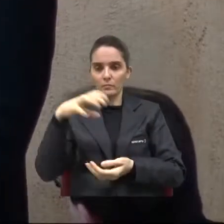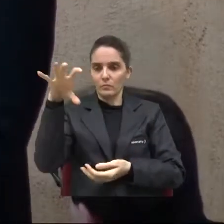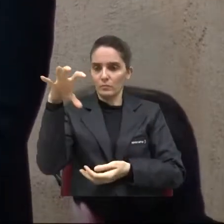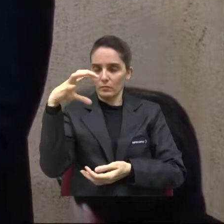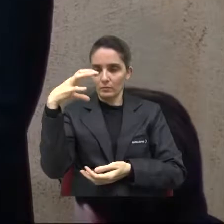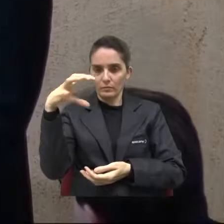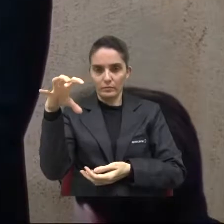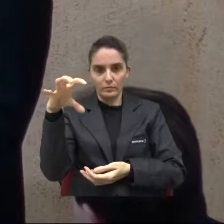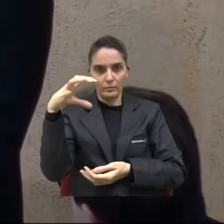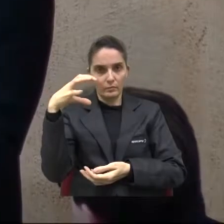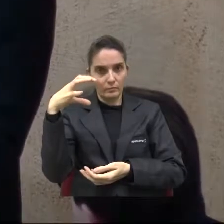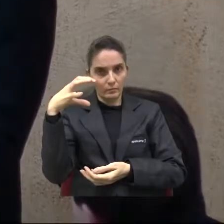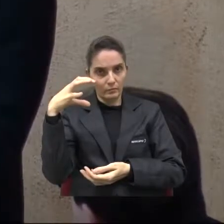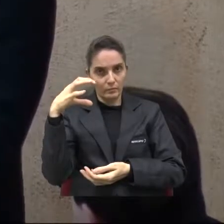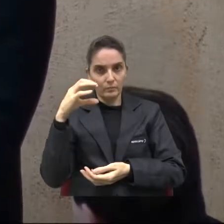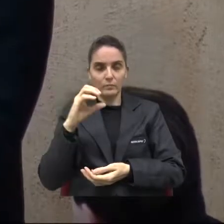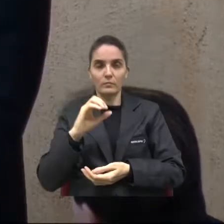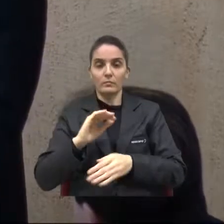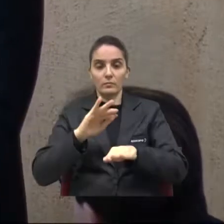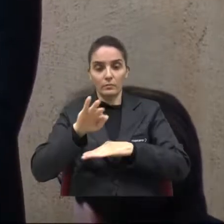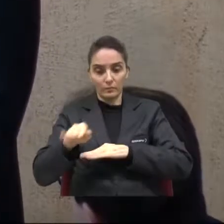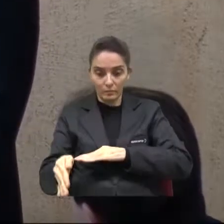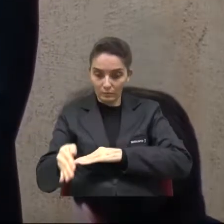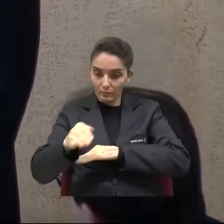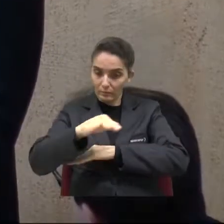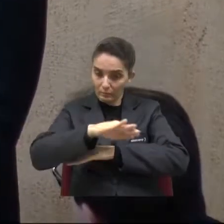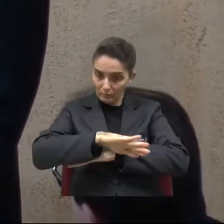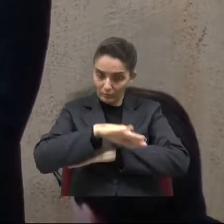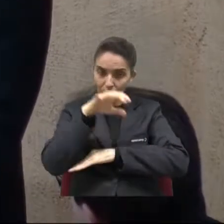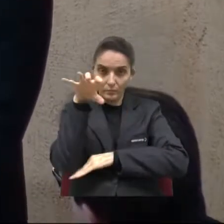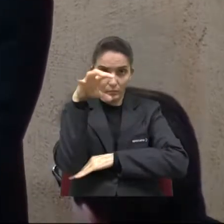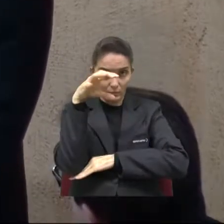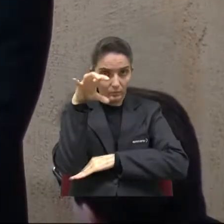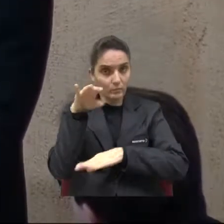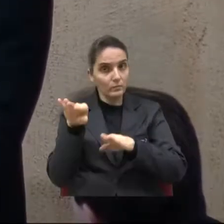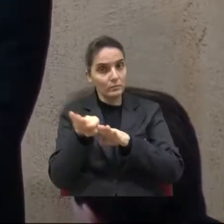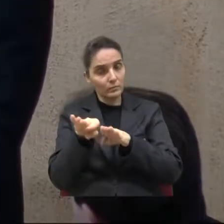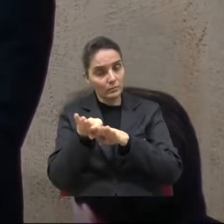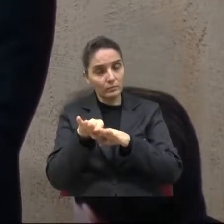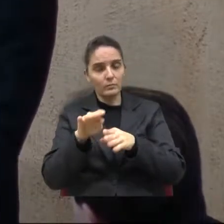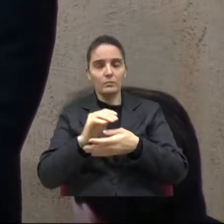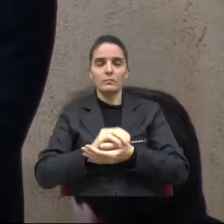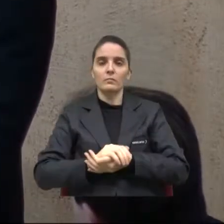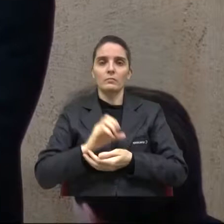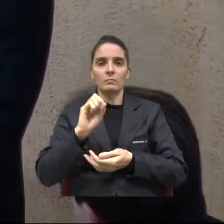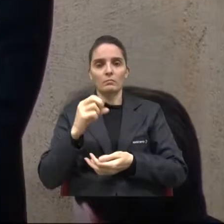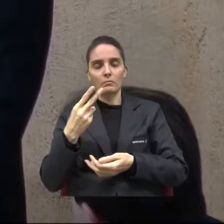radares eletrônicos, lombadas eletrônicas, se assim nós tivéssemos ou